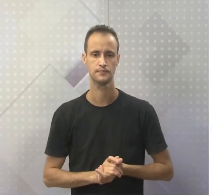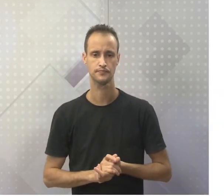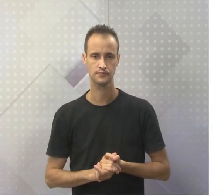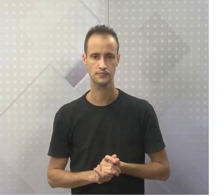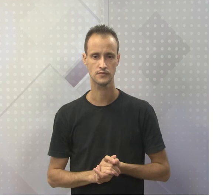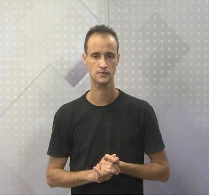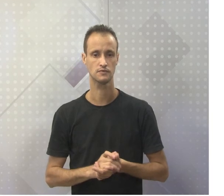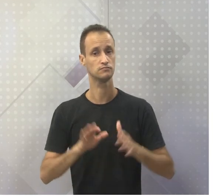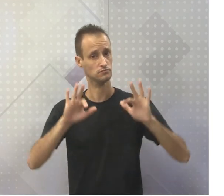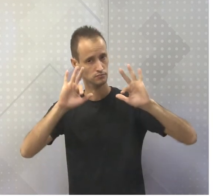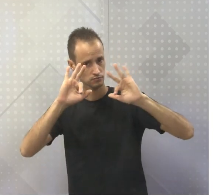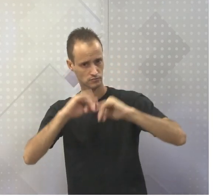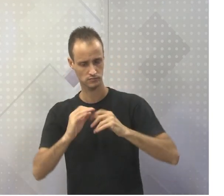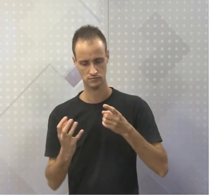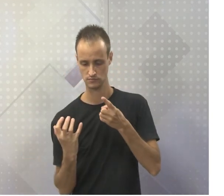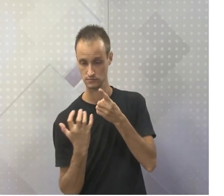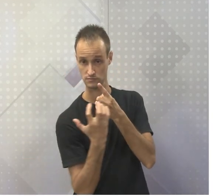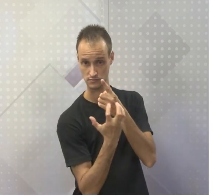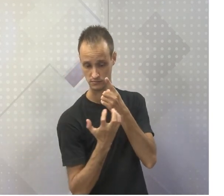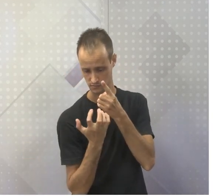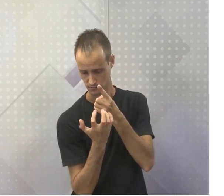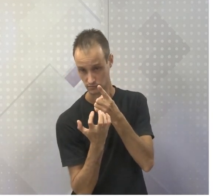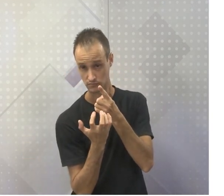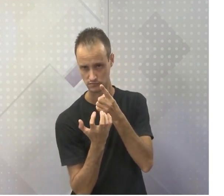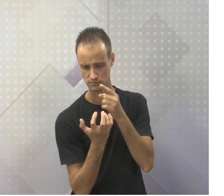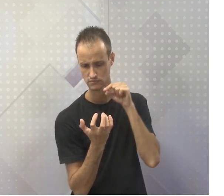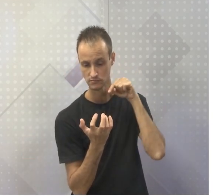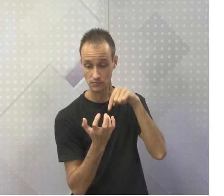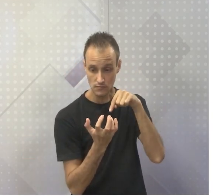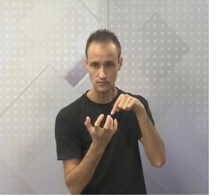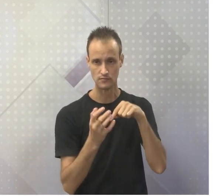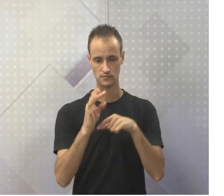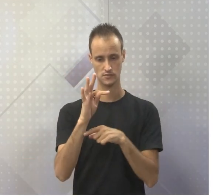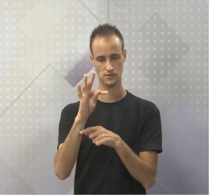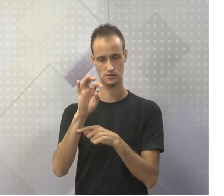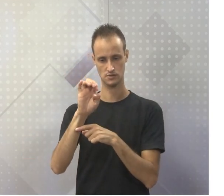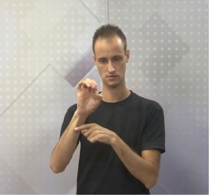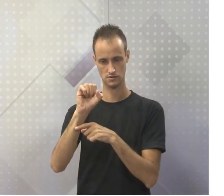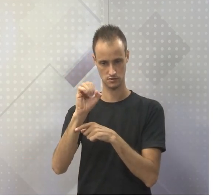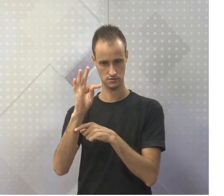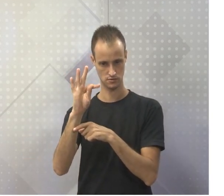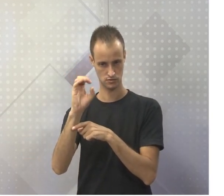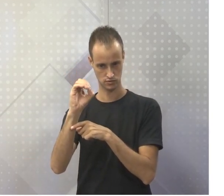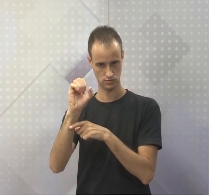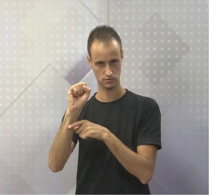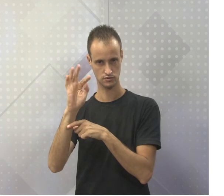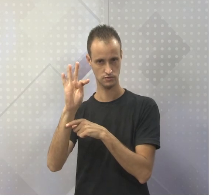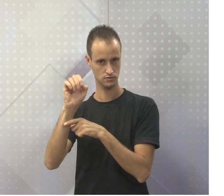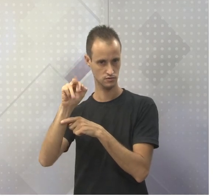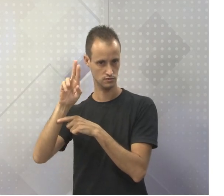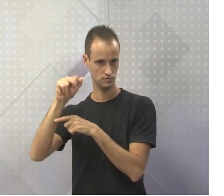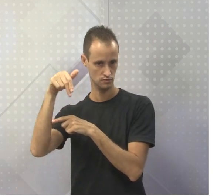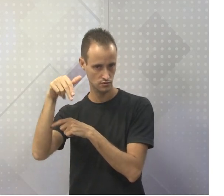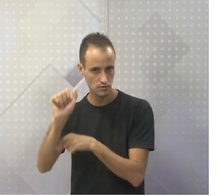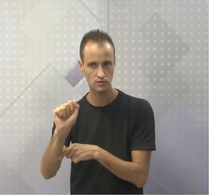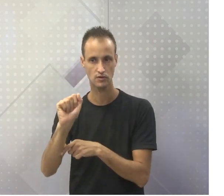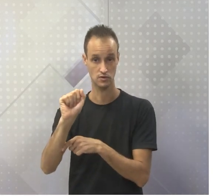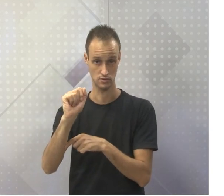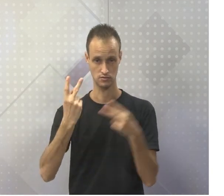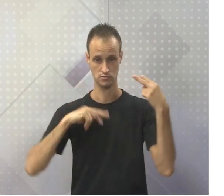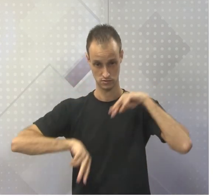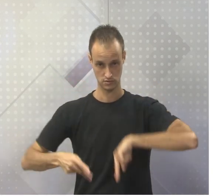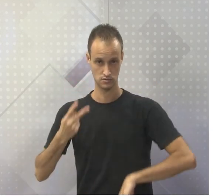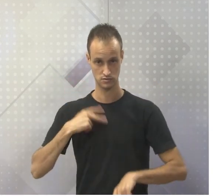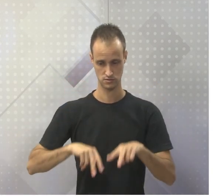eu fecho dizendo que os testículos produzem a testosterona, que dá características sexuais secundárias